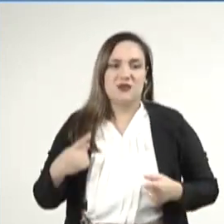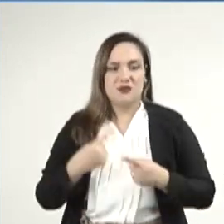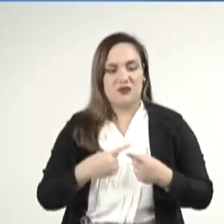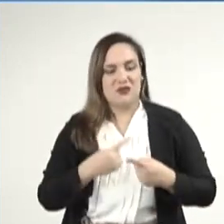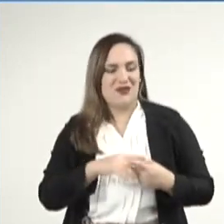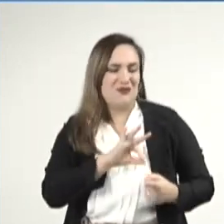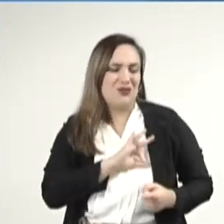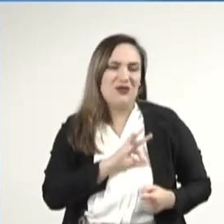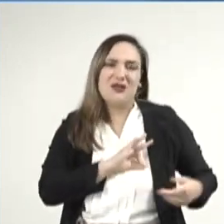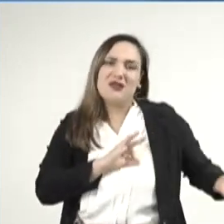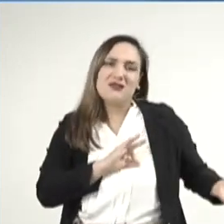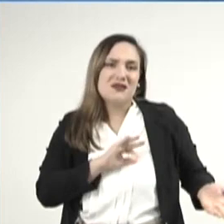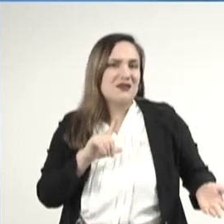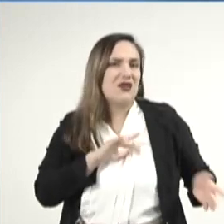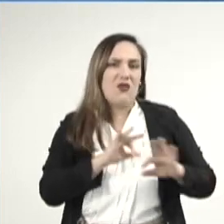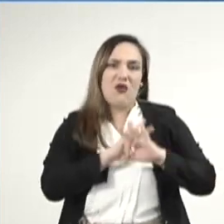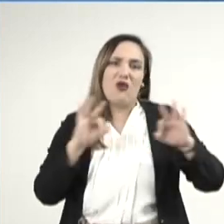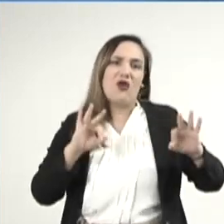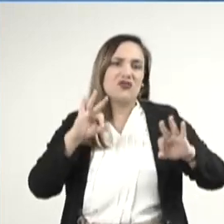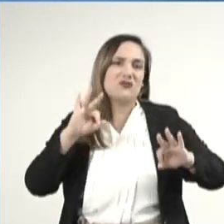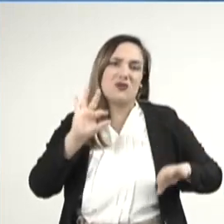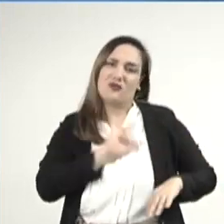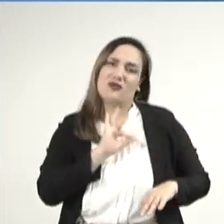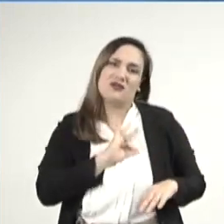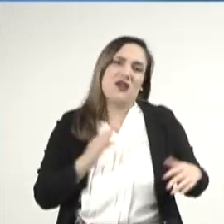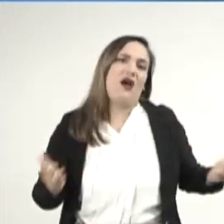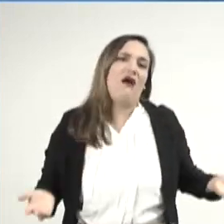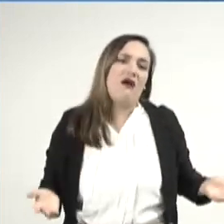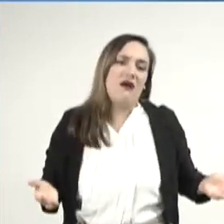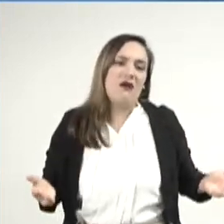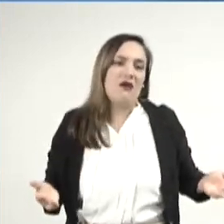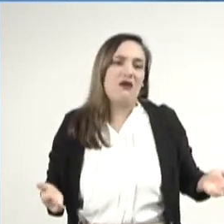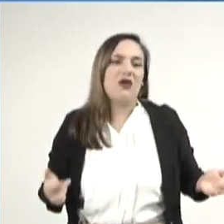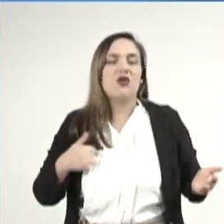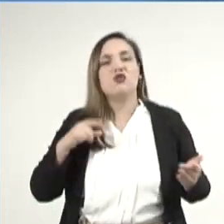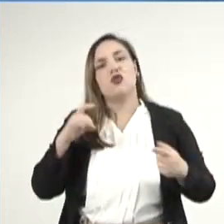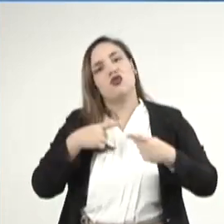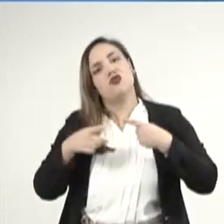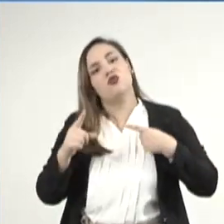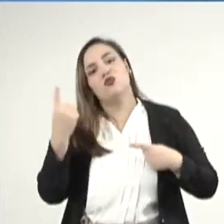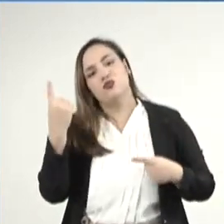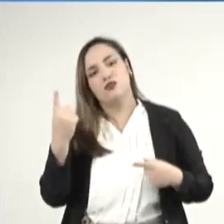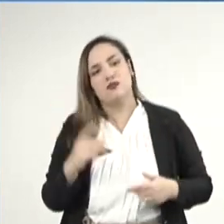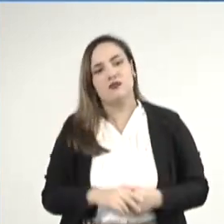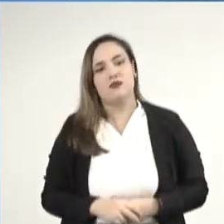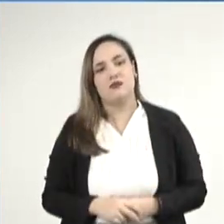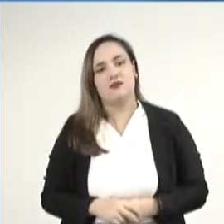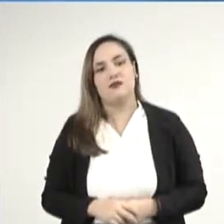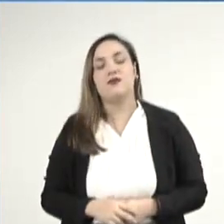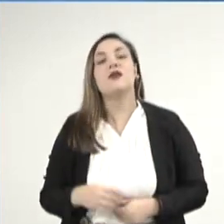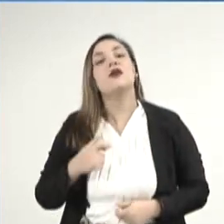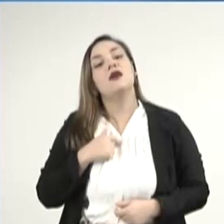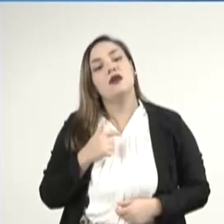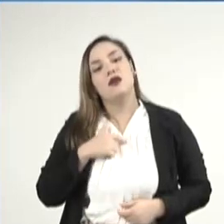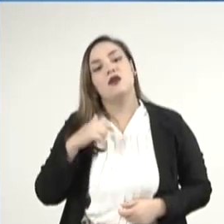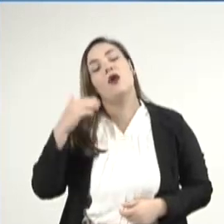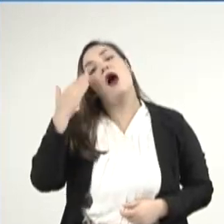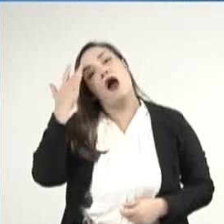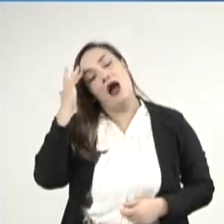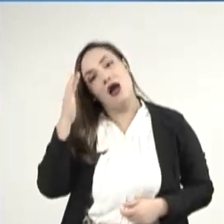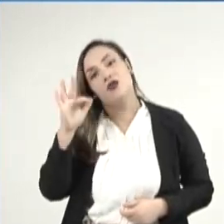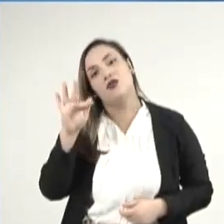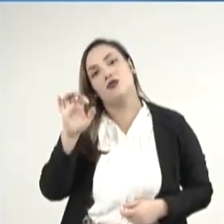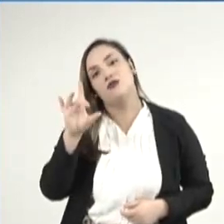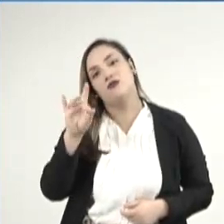Civil como um todo, que nós temos ótimos policiais. E assim, só discordo de um ponto. A federalização, nesse caso, foi importante